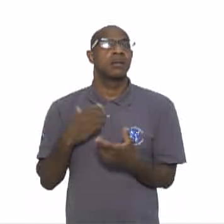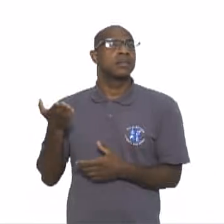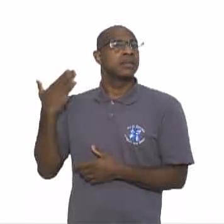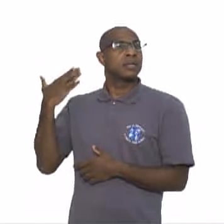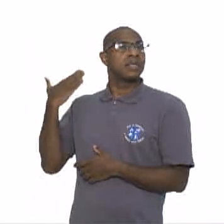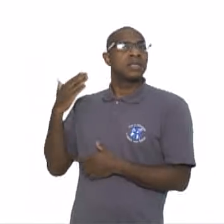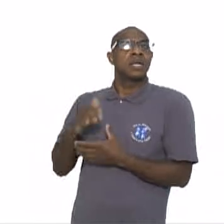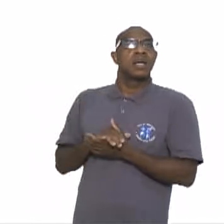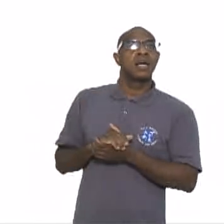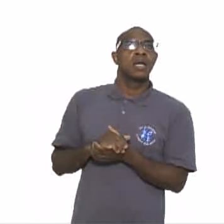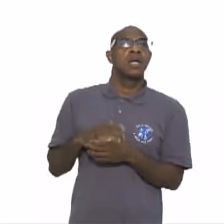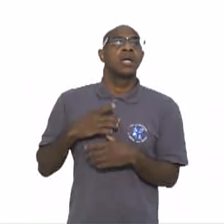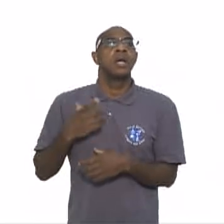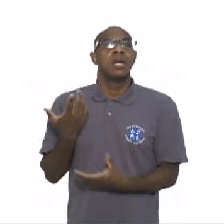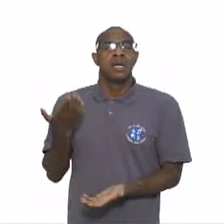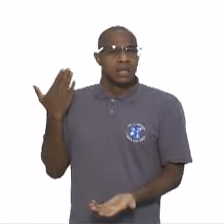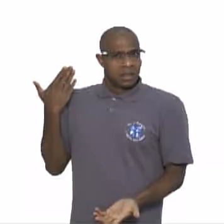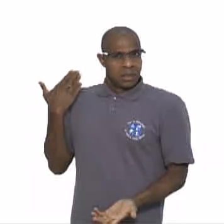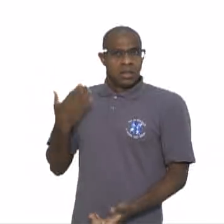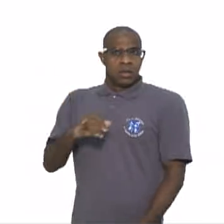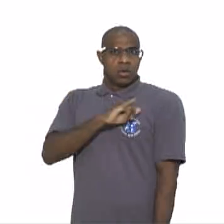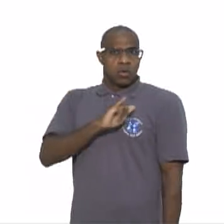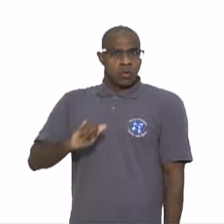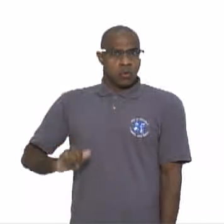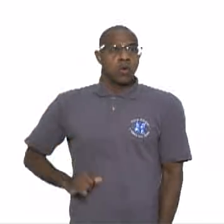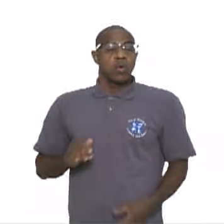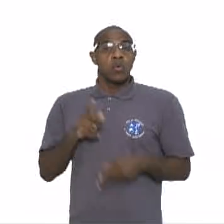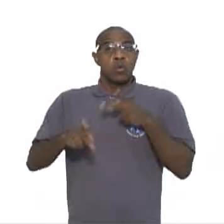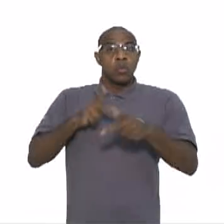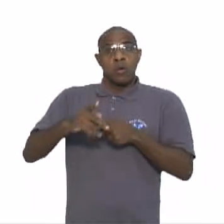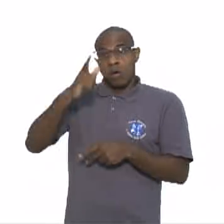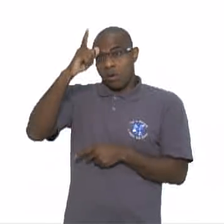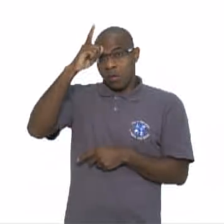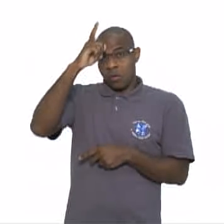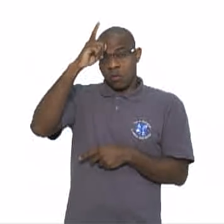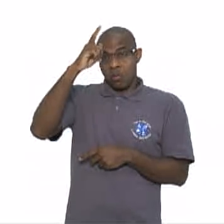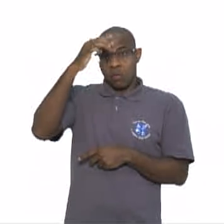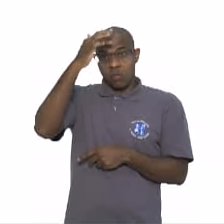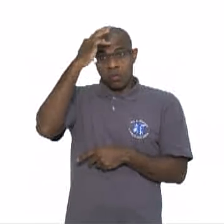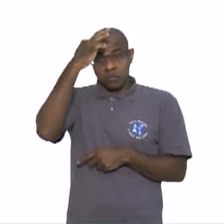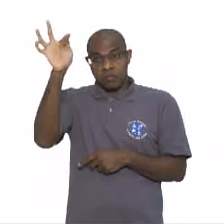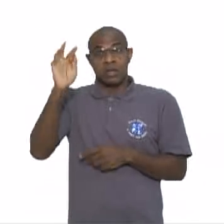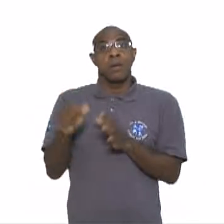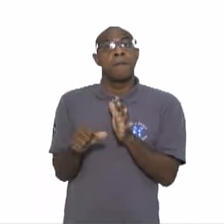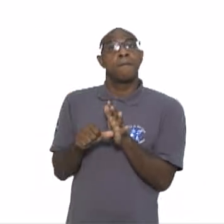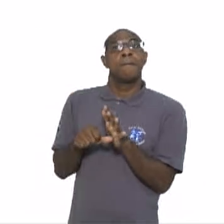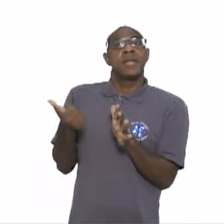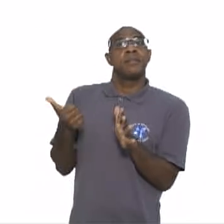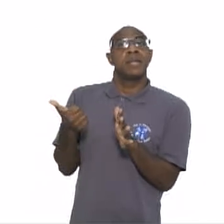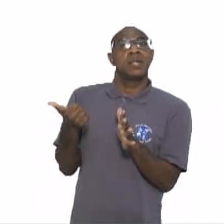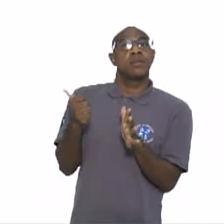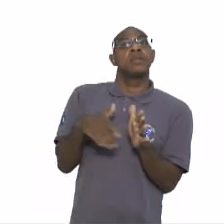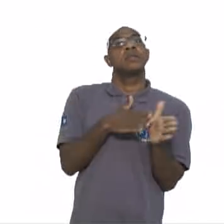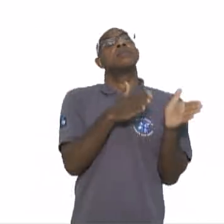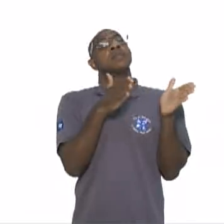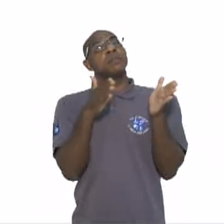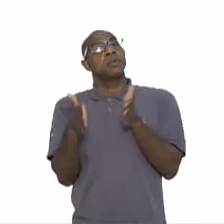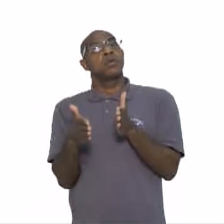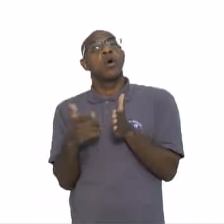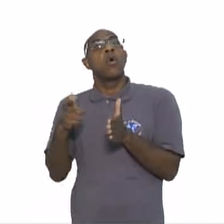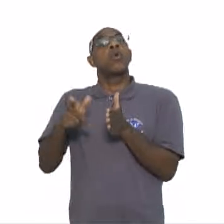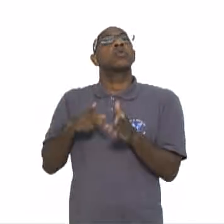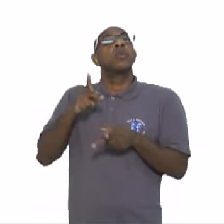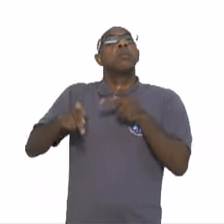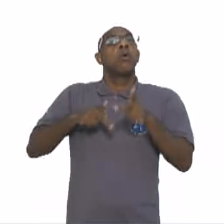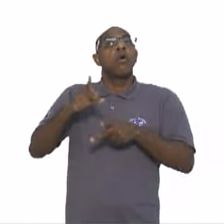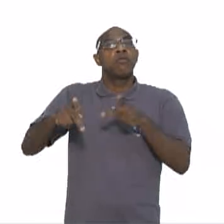da formação do principal reino bárbaro, os francos serão os primeiros e, na sequência, outros povos passarão pelo